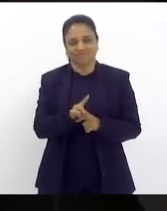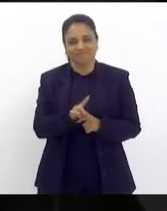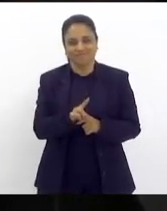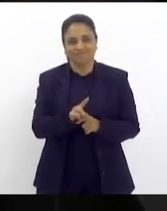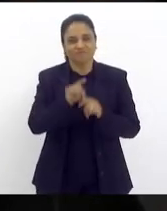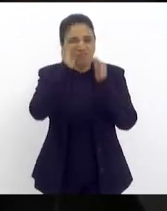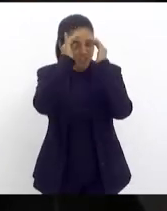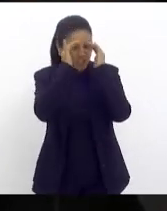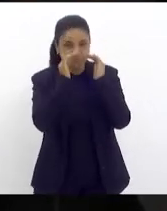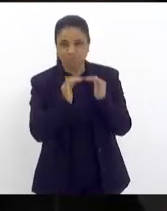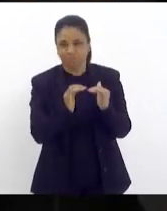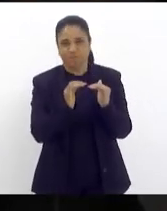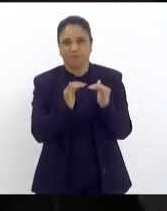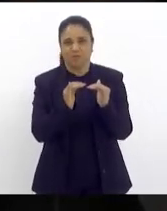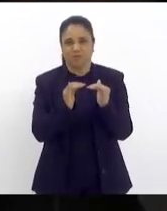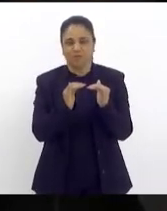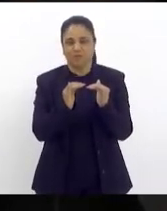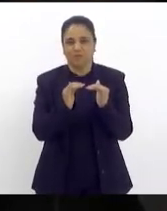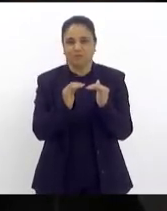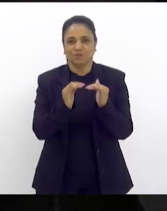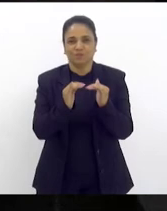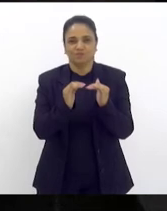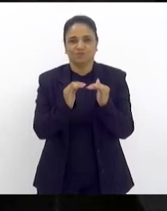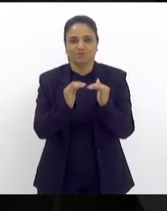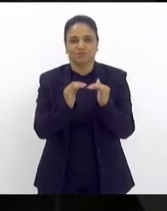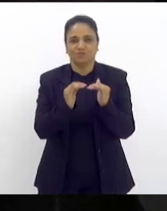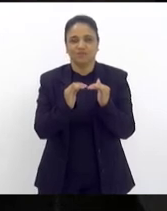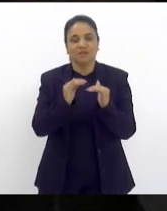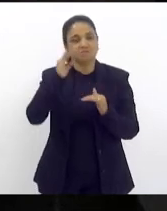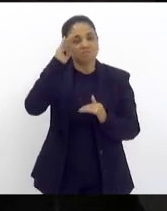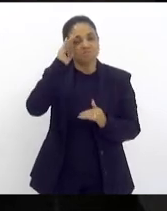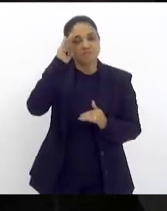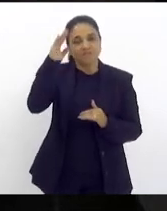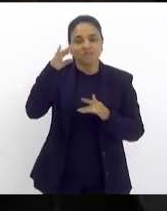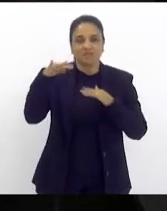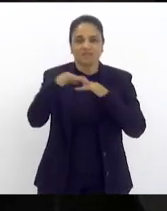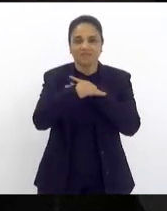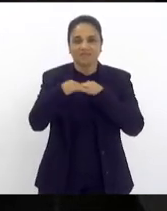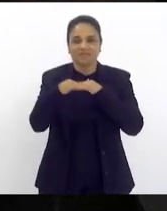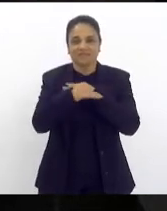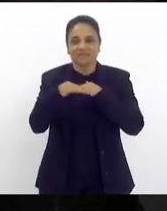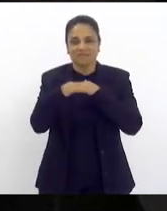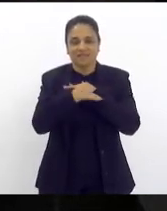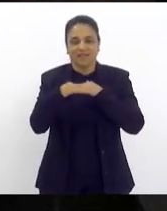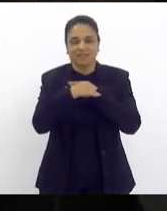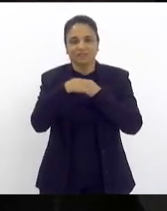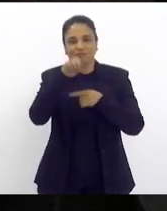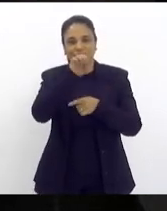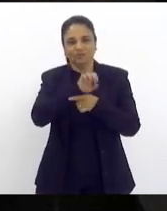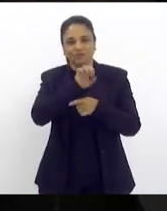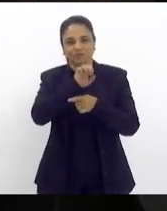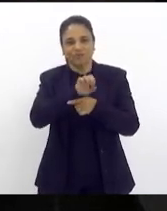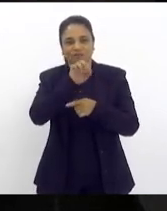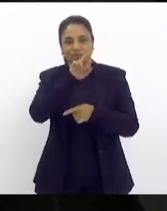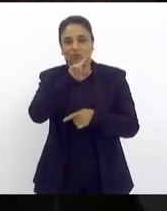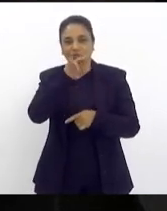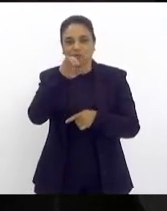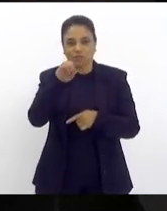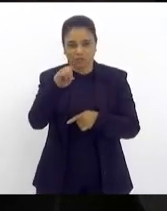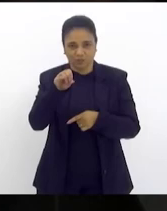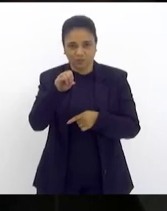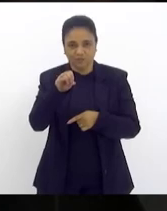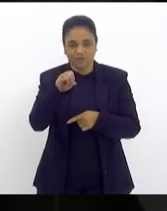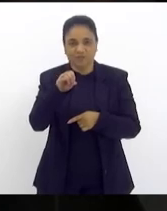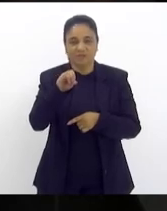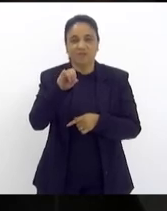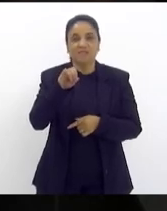de respeito, que é ser uma das principais cidades do estado do Rio de Janeiro. Itaguaí,